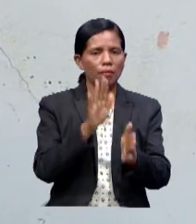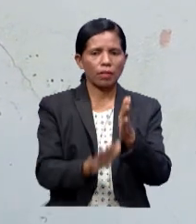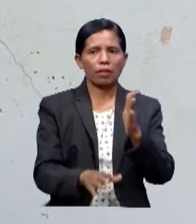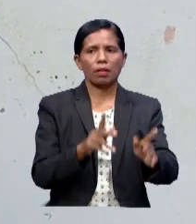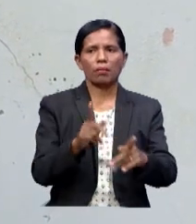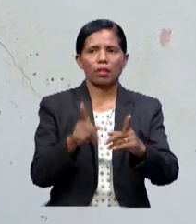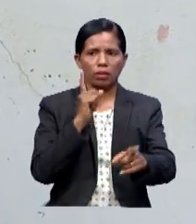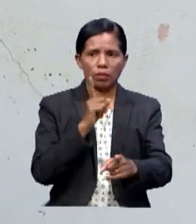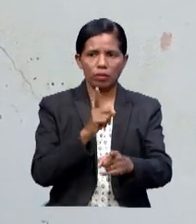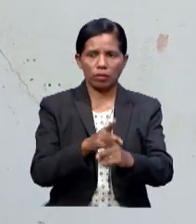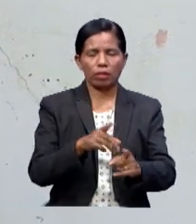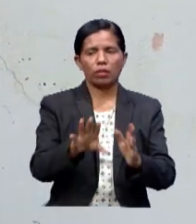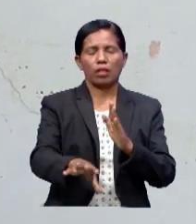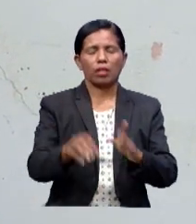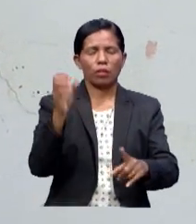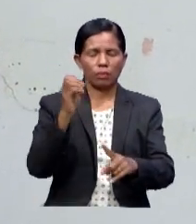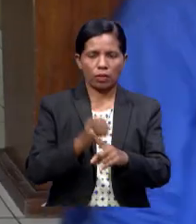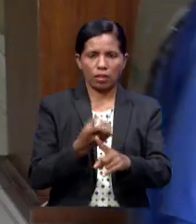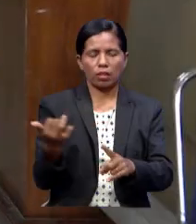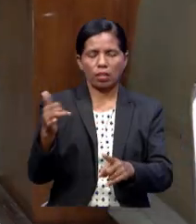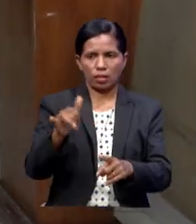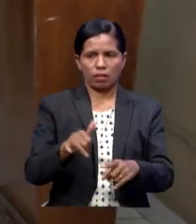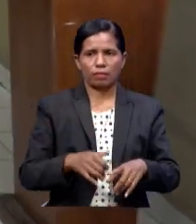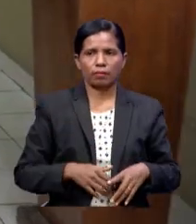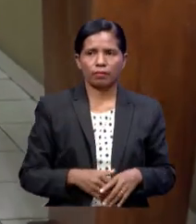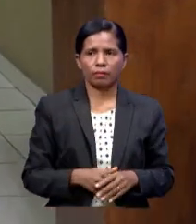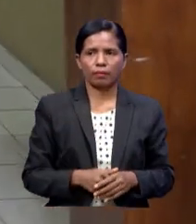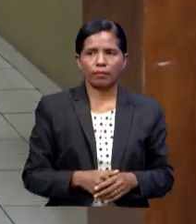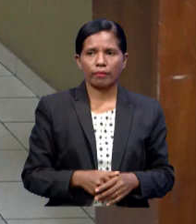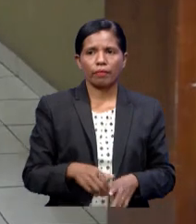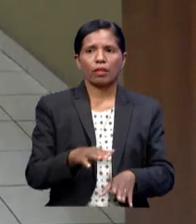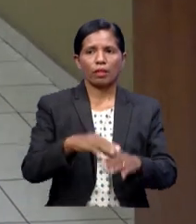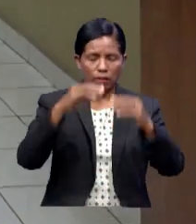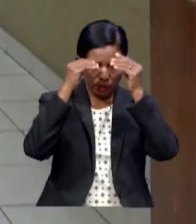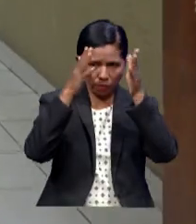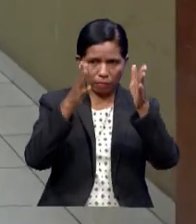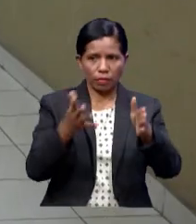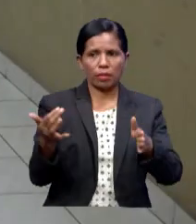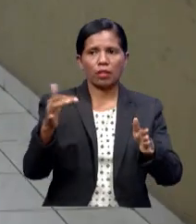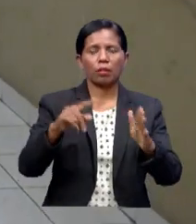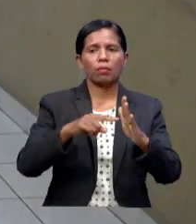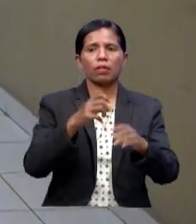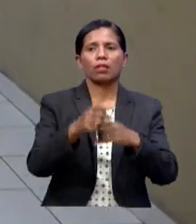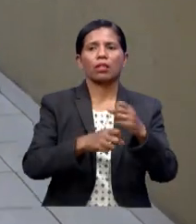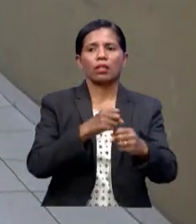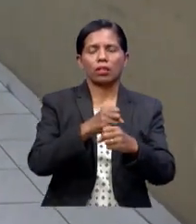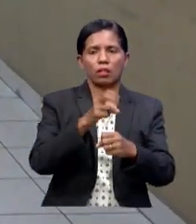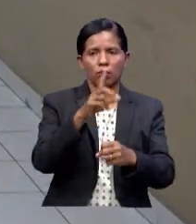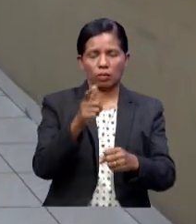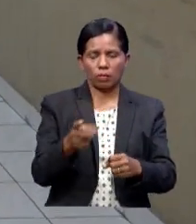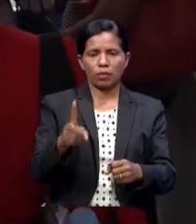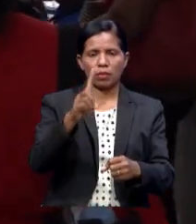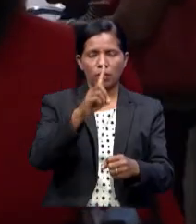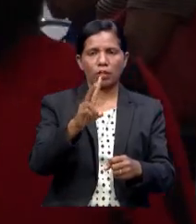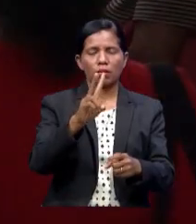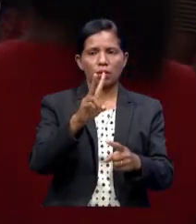lolos ne merece para tu hetan oportunidade sira nesa. Recrutamento professor voluntário Rahui Atinaringrua Rua Nulu Racing Ida